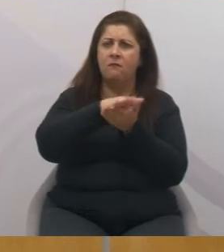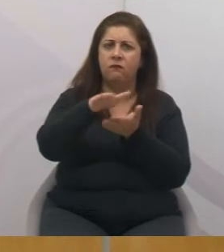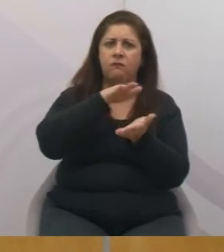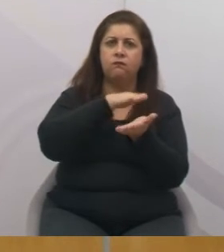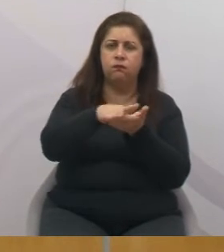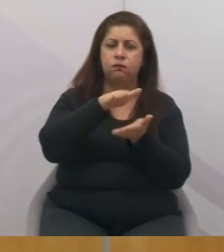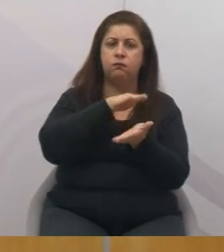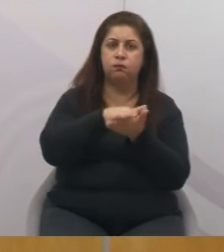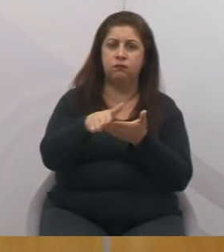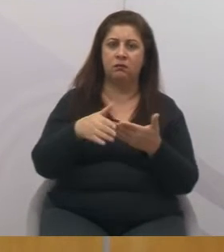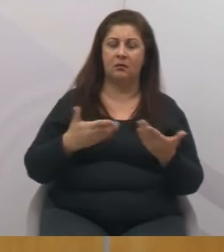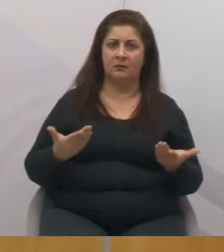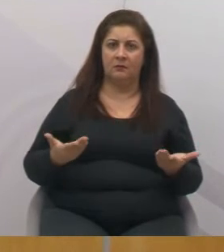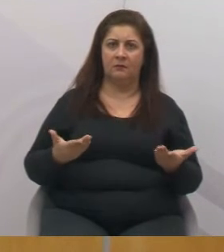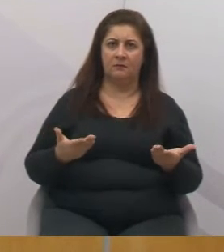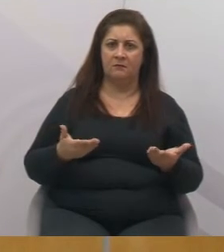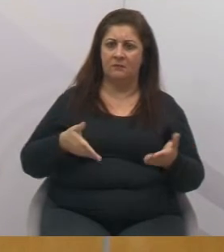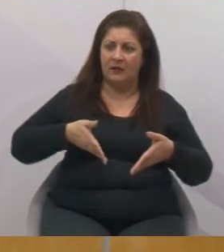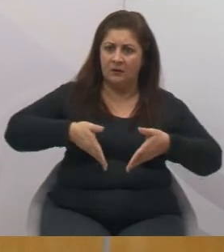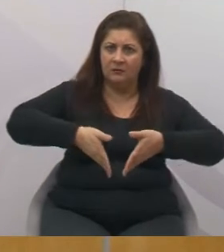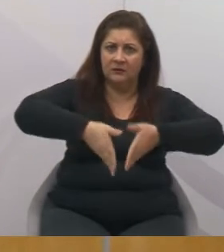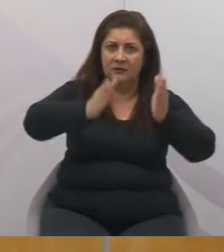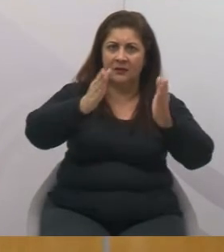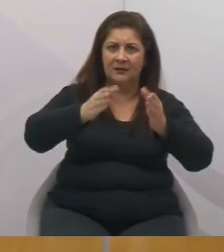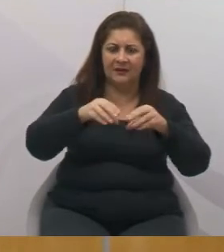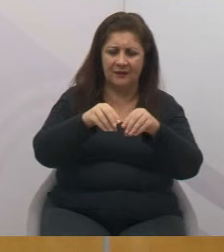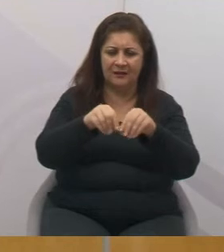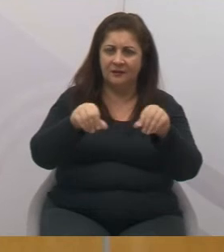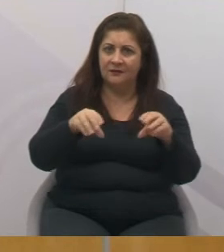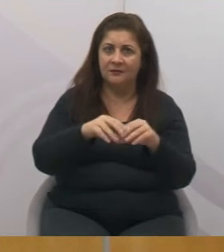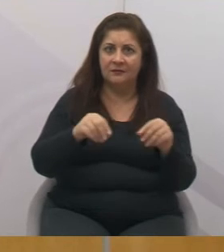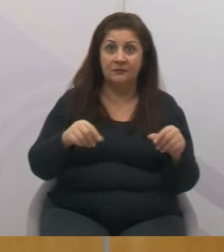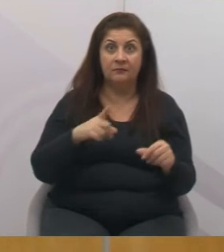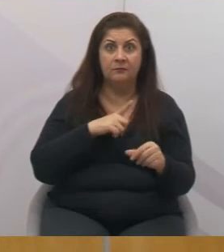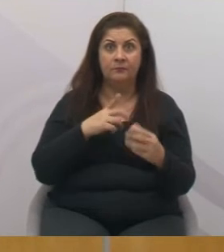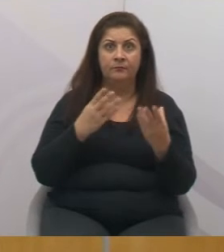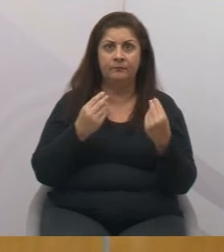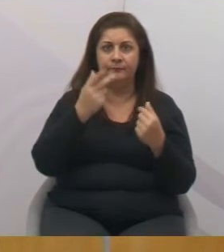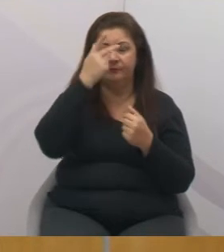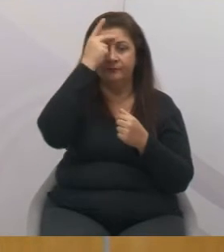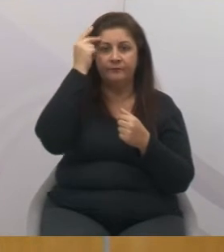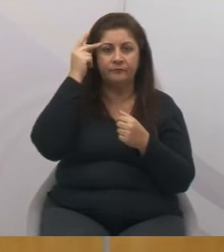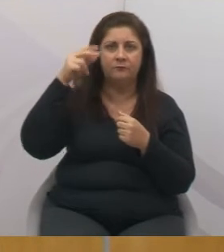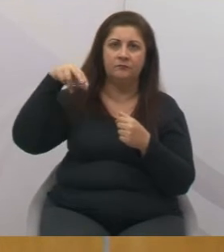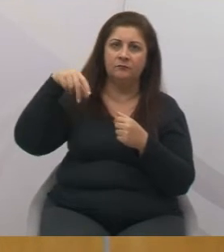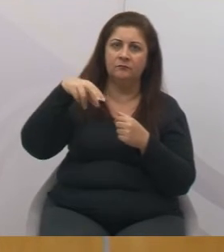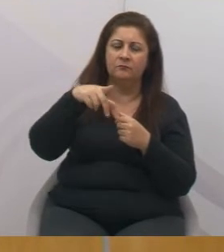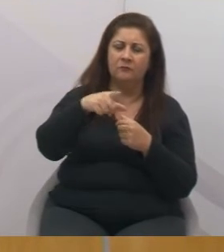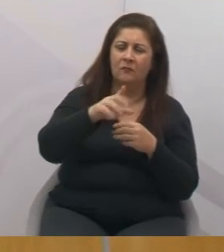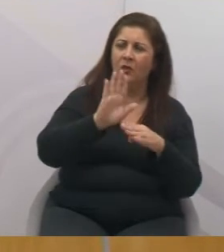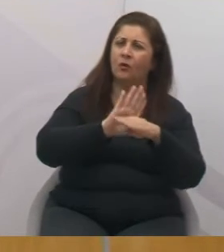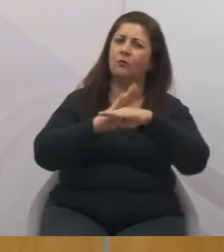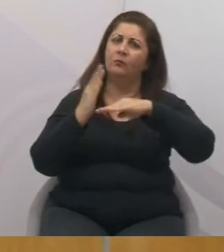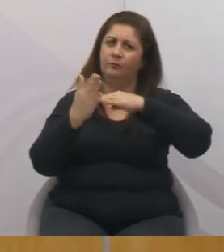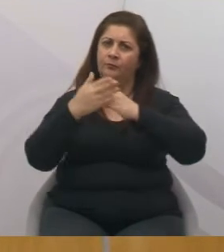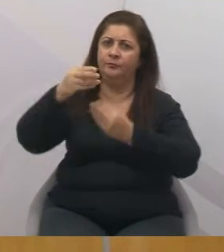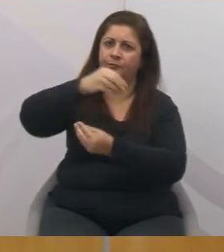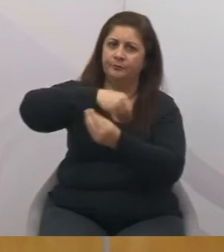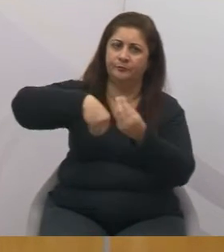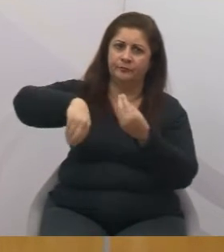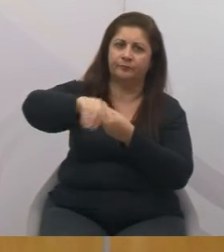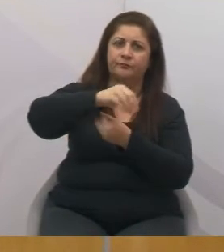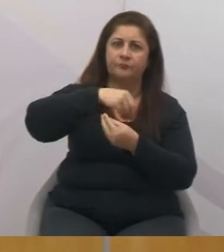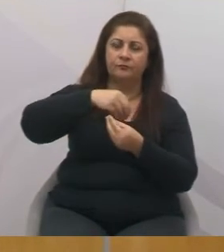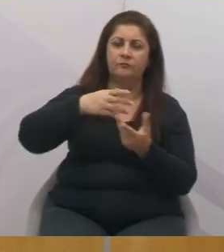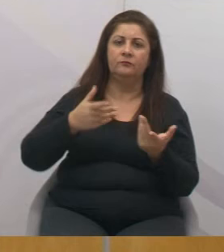na estrada, ela vai sair no meio de uma estrada de terra, onde a gente tem um fluxo grande dos munícipes ali do Jardim Colônia, do Varadouro, que moram